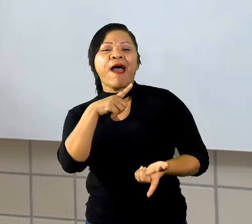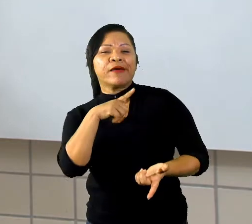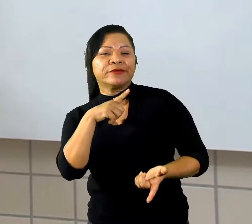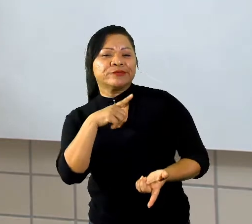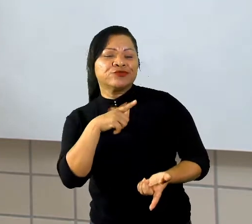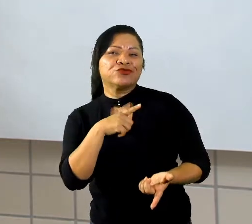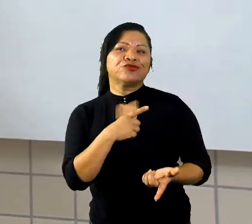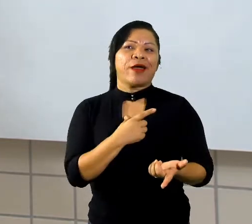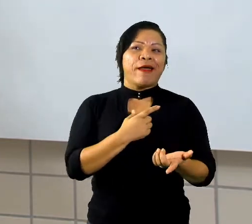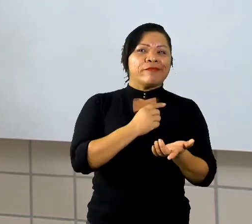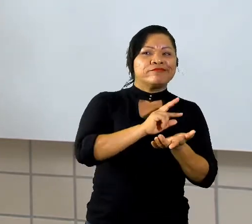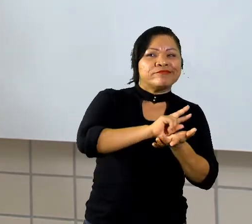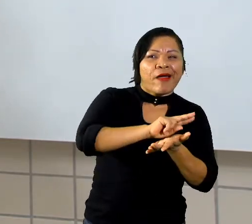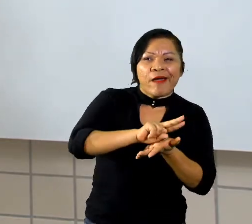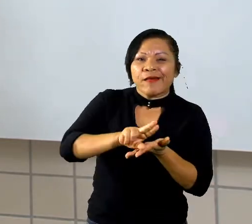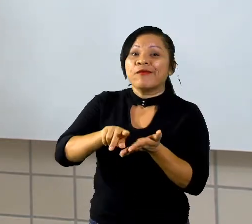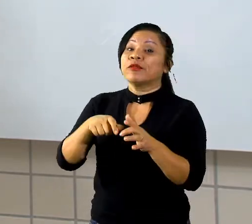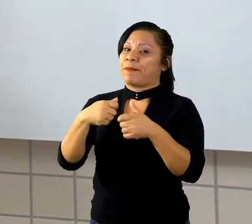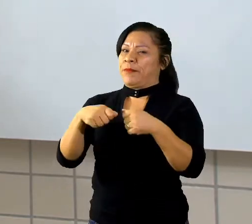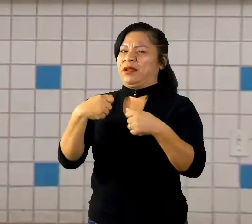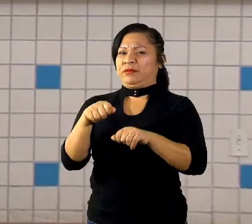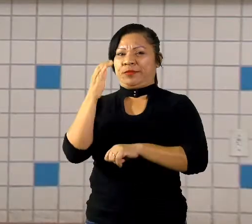nós precisamos entender.